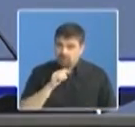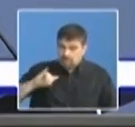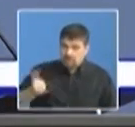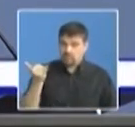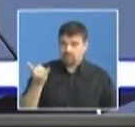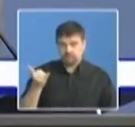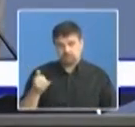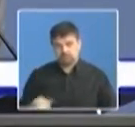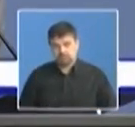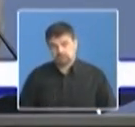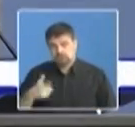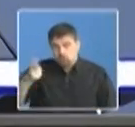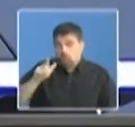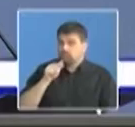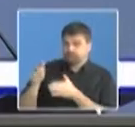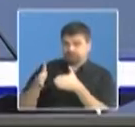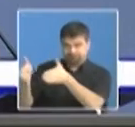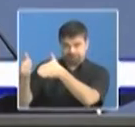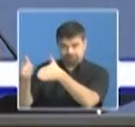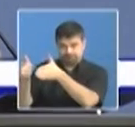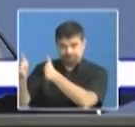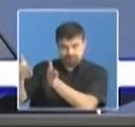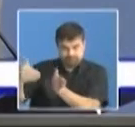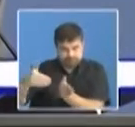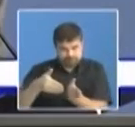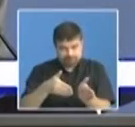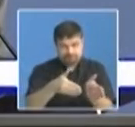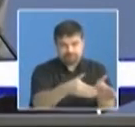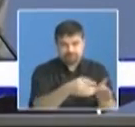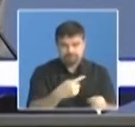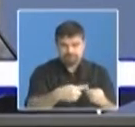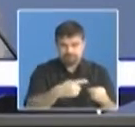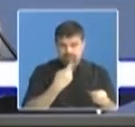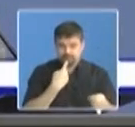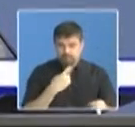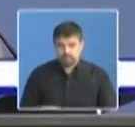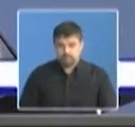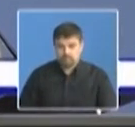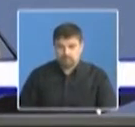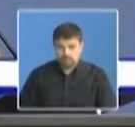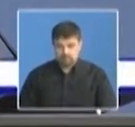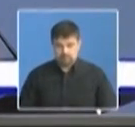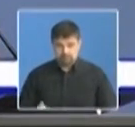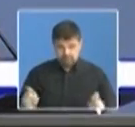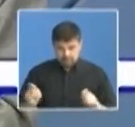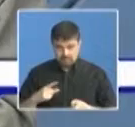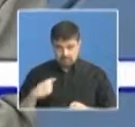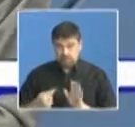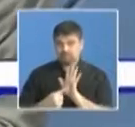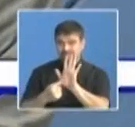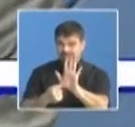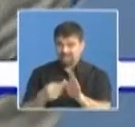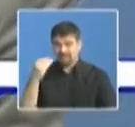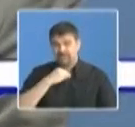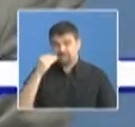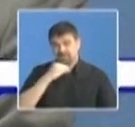cantareiras medidas paliativas mas que elas no médio e longo prazo se mostram insuficientes